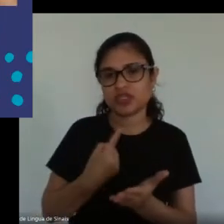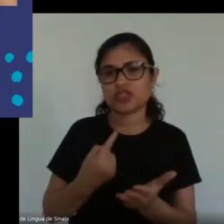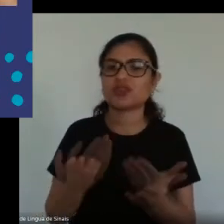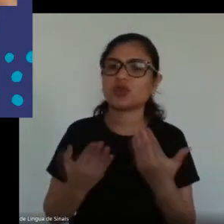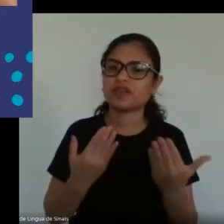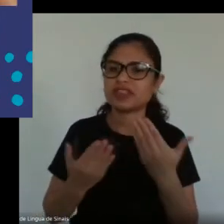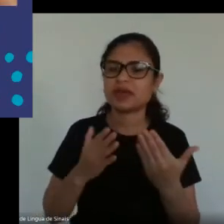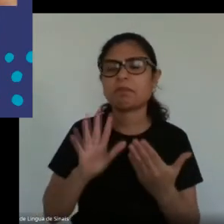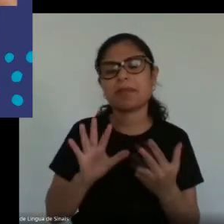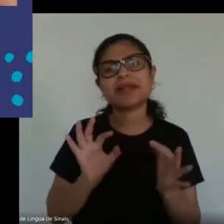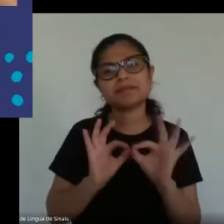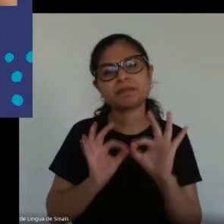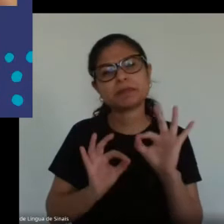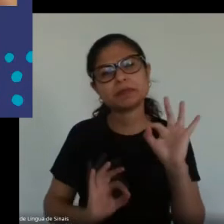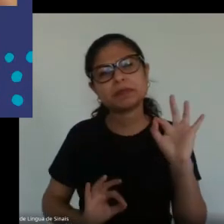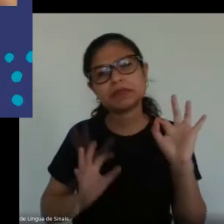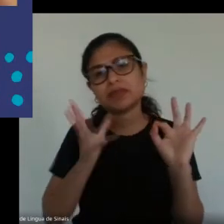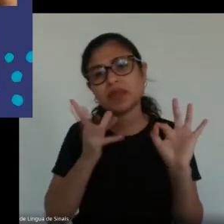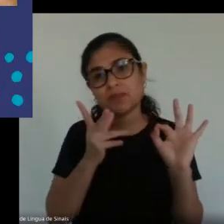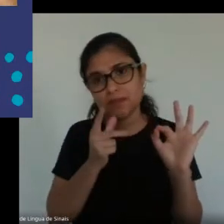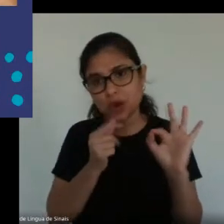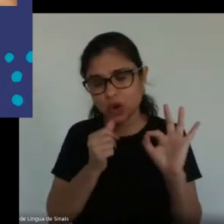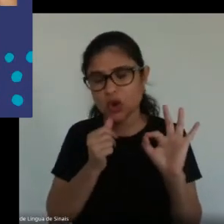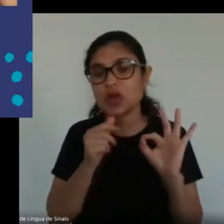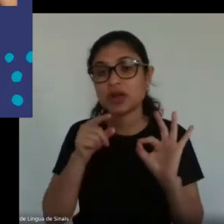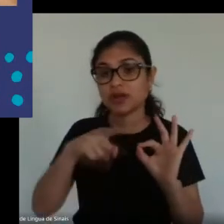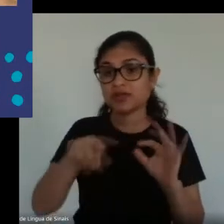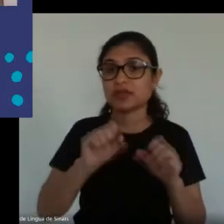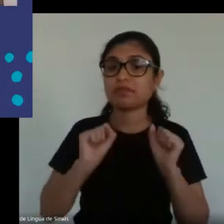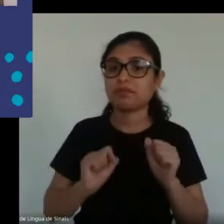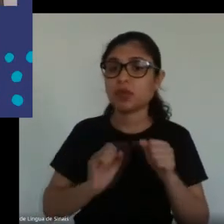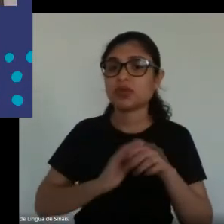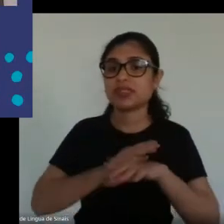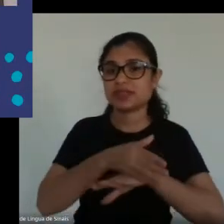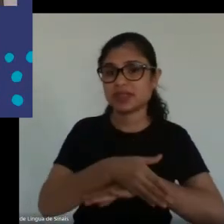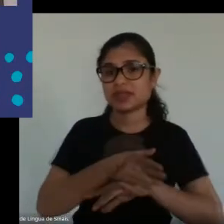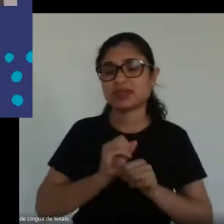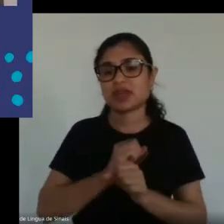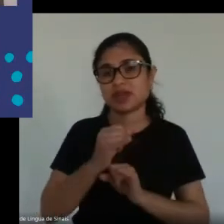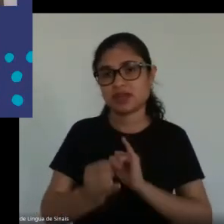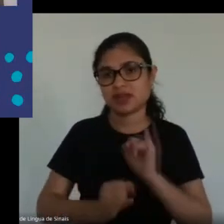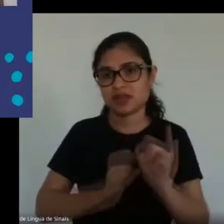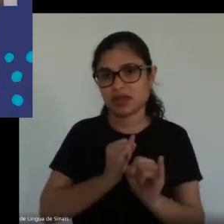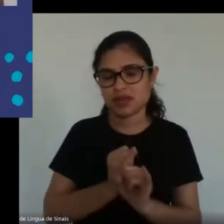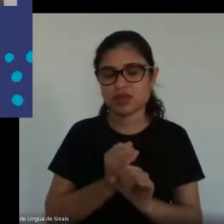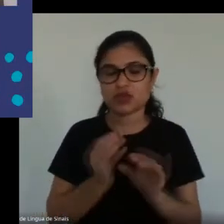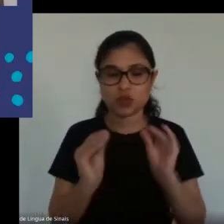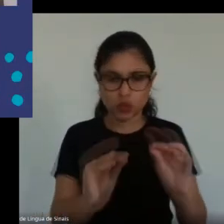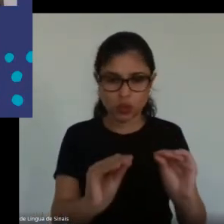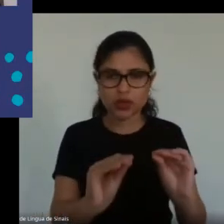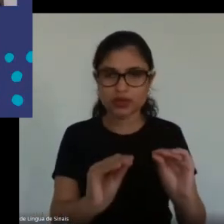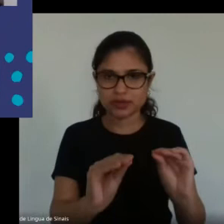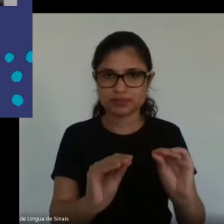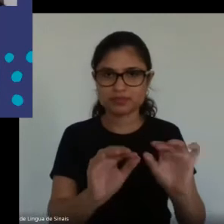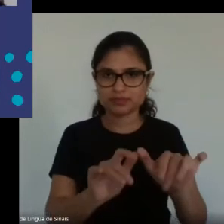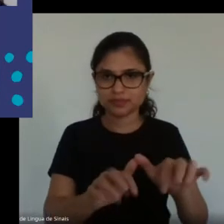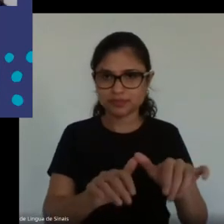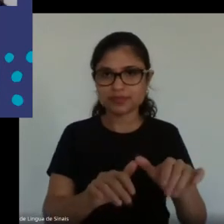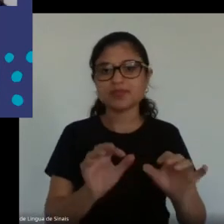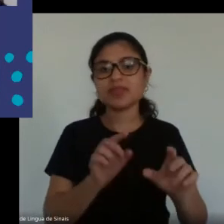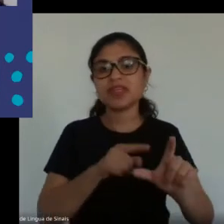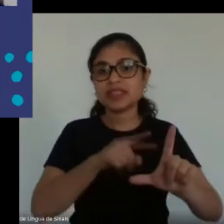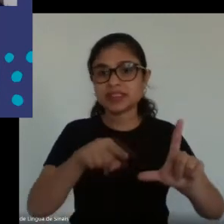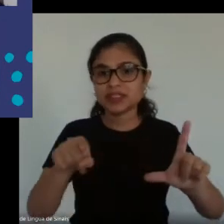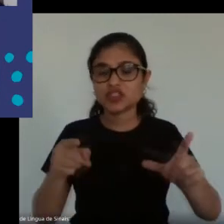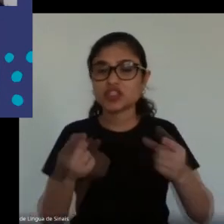acho que vai ocupar muito tempo, e isso vocês podem acessar na internet. Vocês põem lá